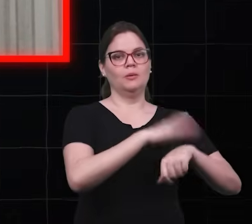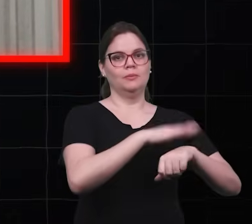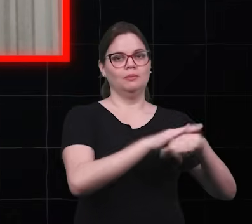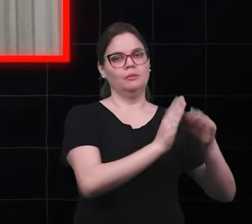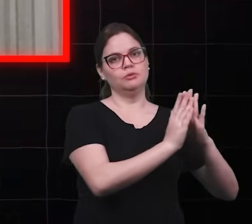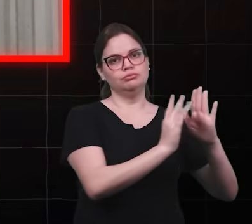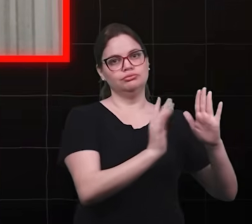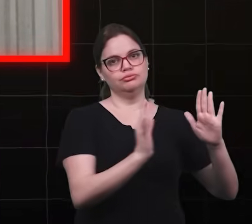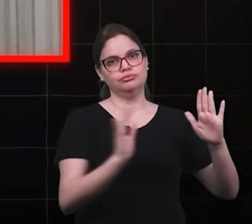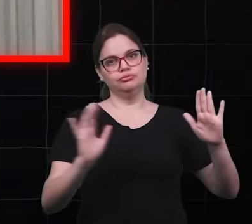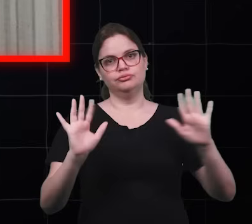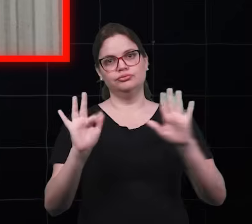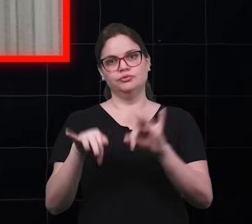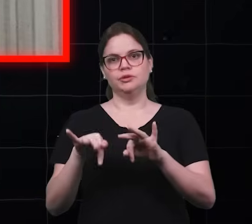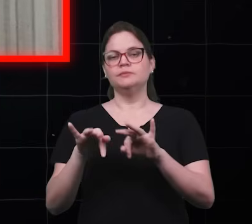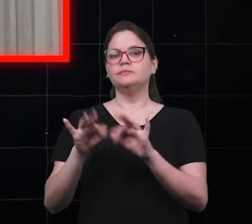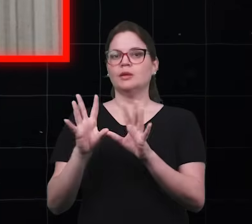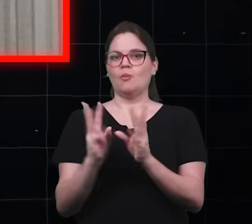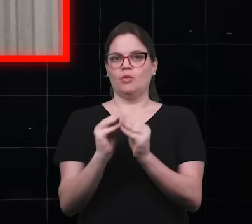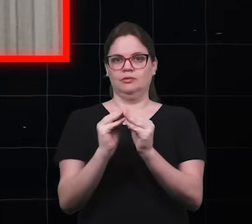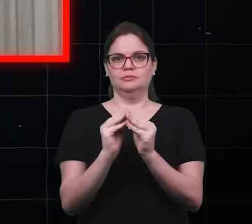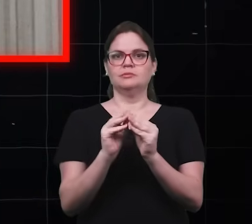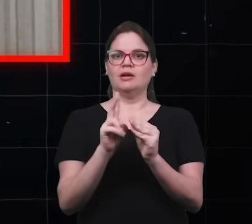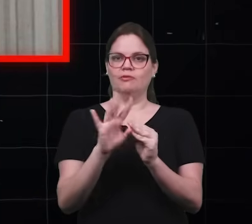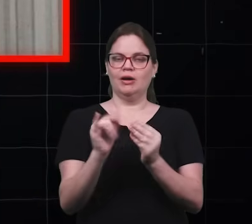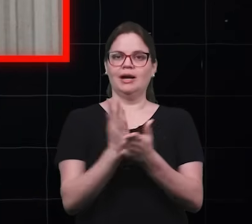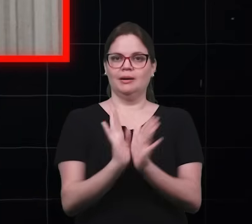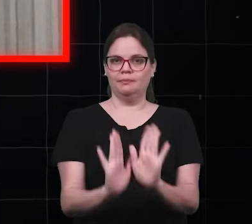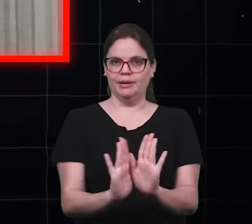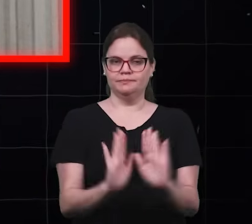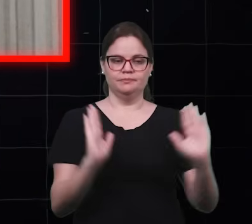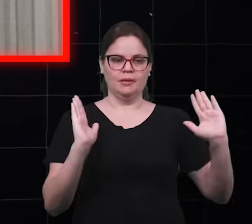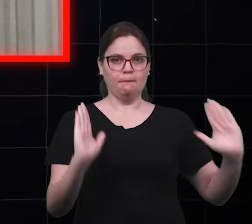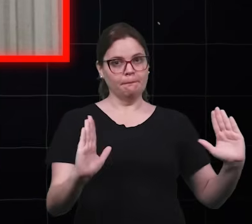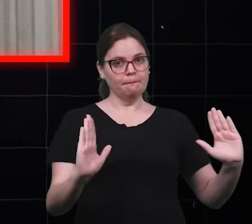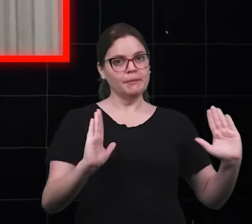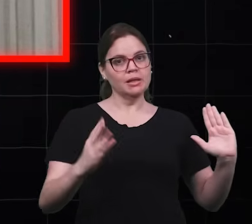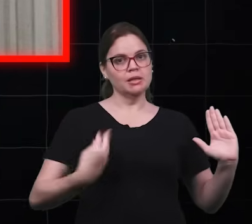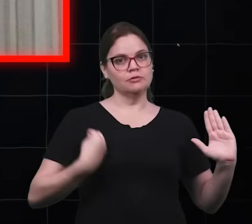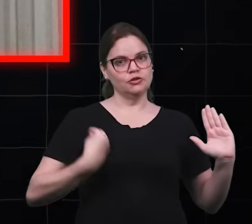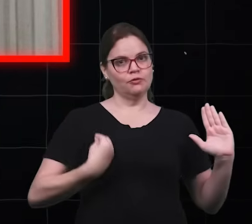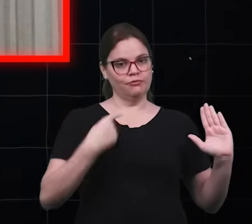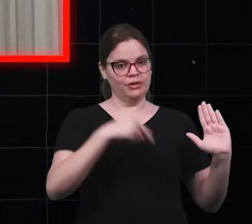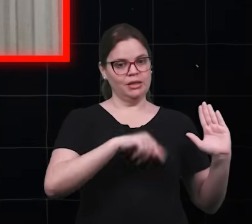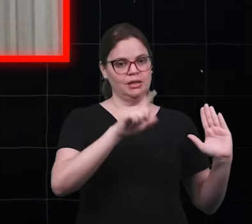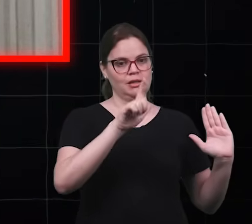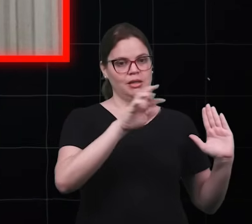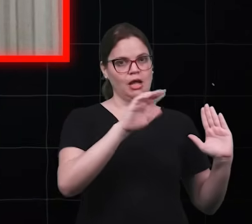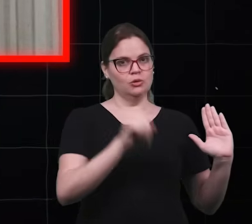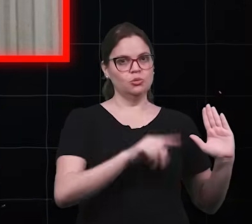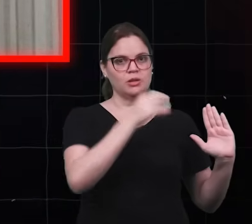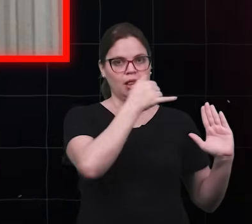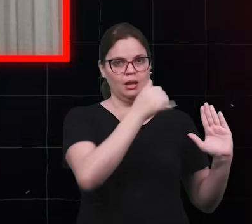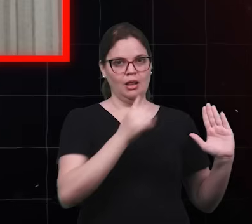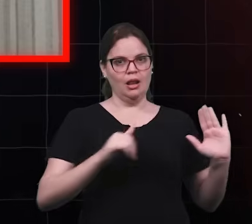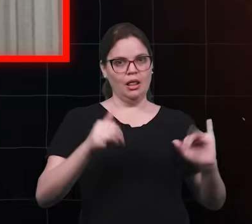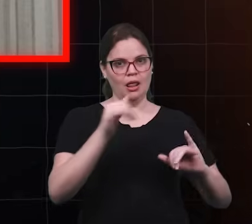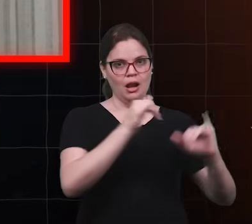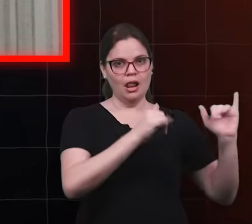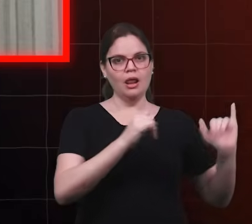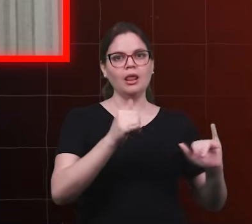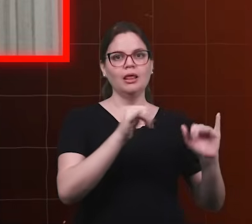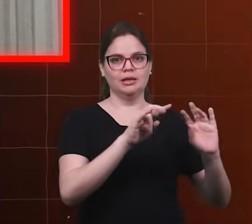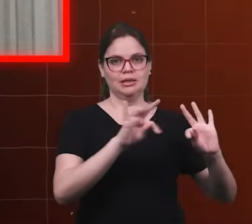momento para durar até um outro momento. Há um período de vida para a luz que vai se